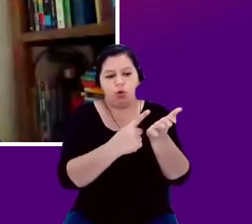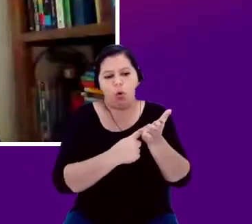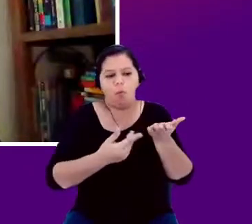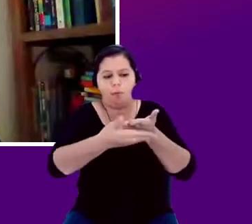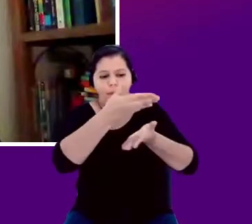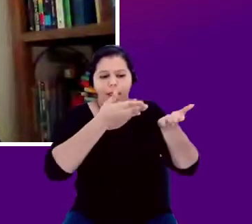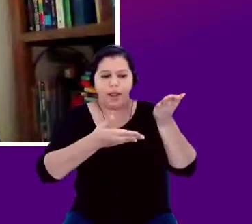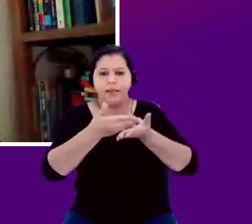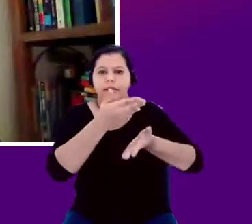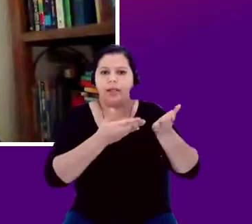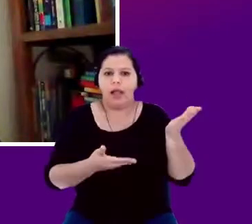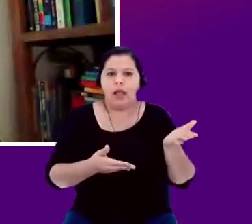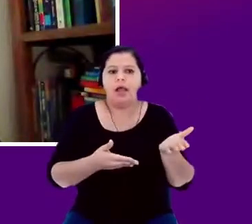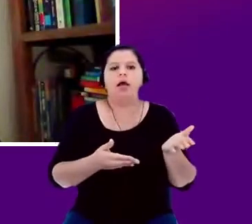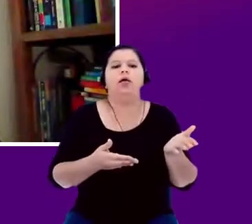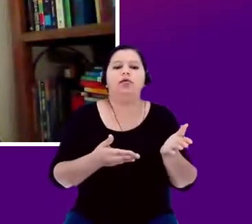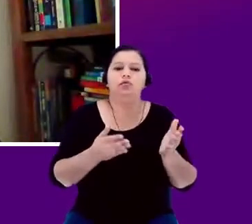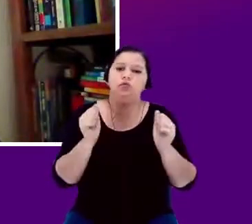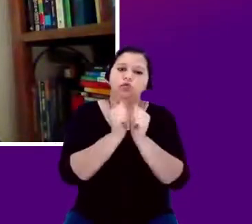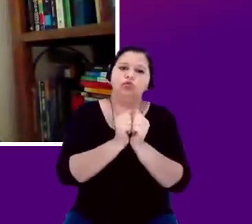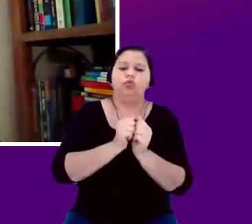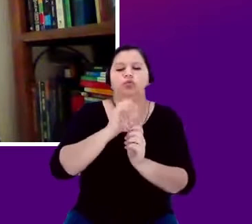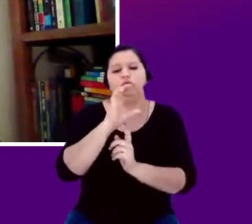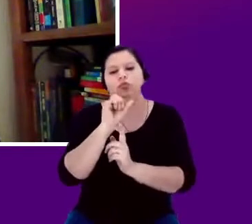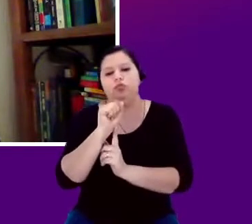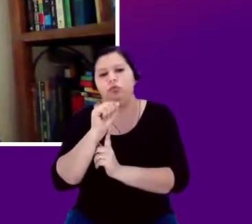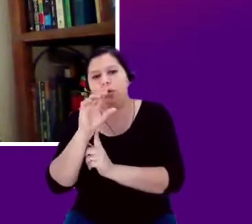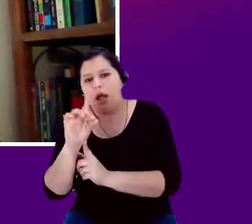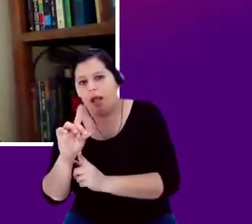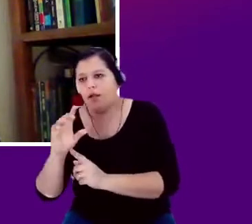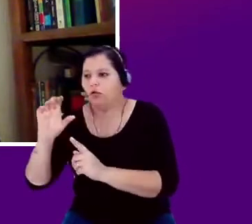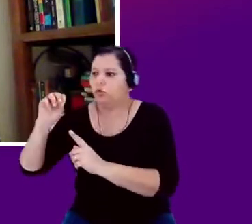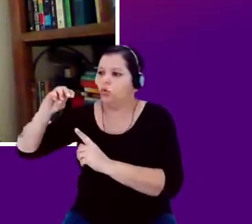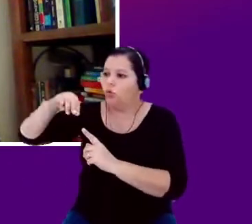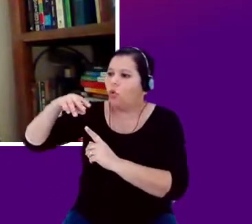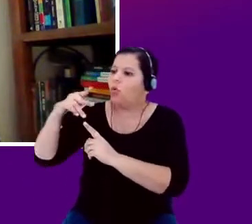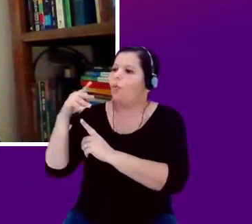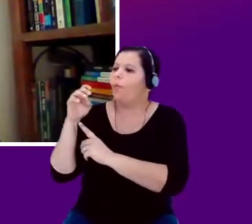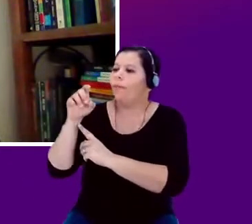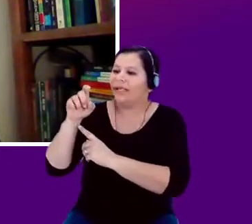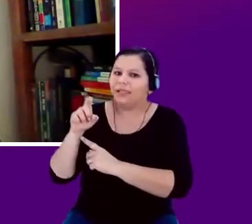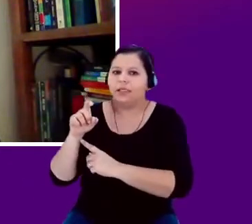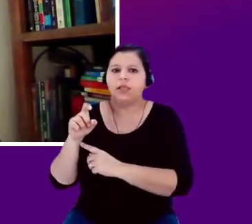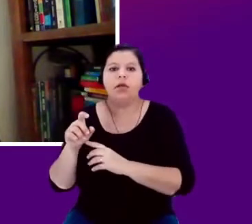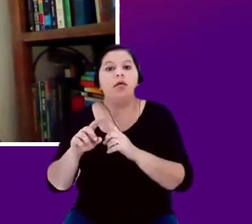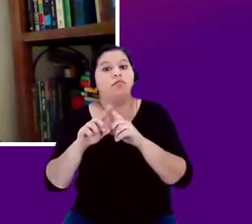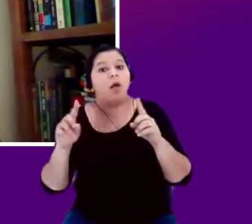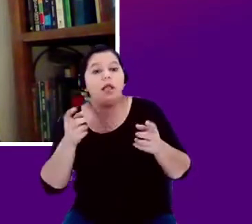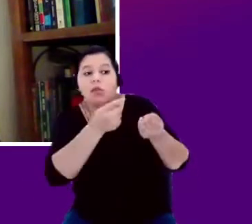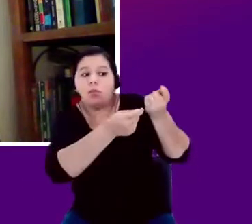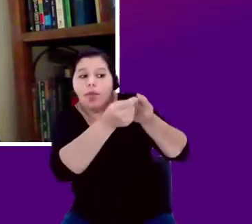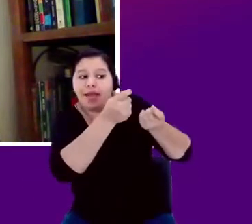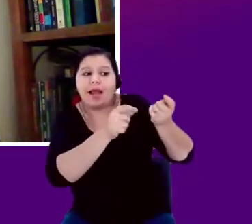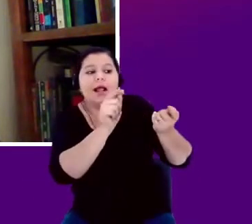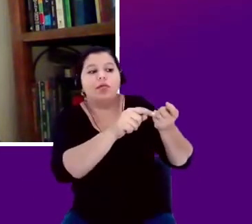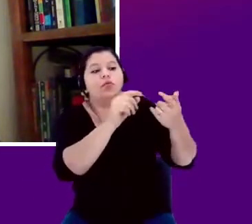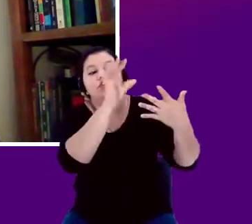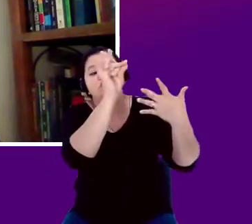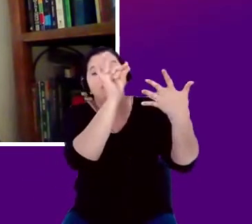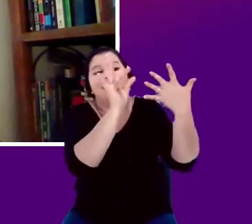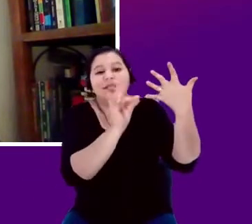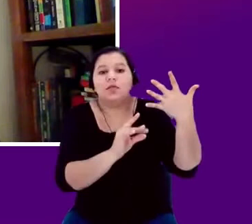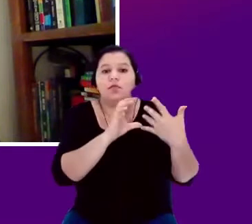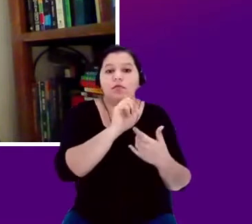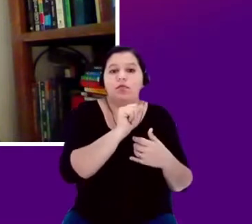a Senacom, observou com o CAD, né? Mas ainda não viu com o mercado que tenha uma questão muito específica, né? Porque tanto o CAD